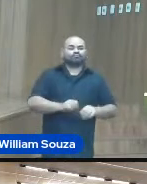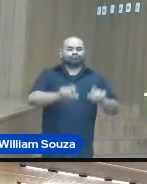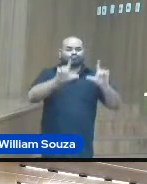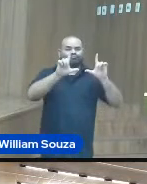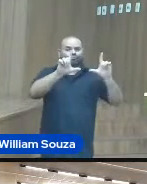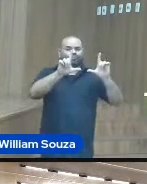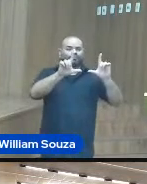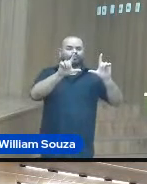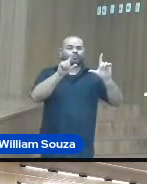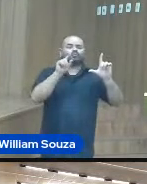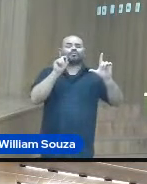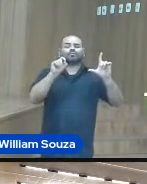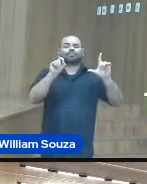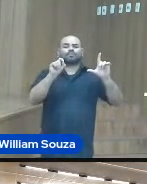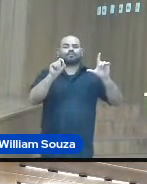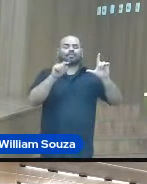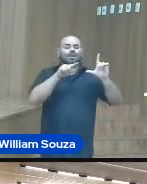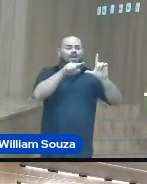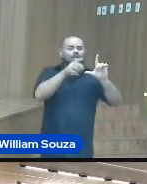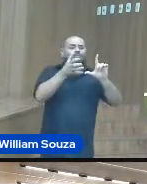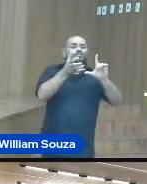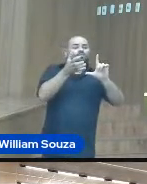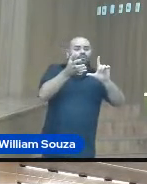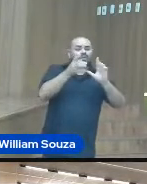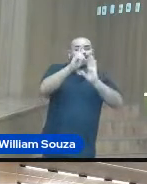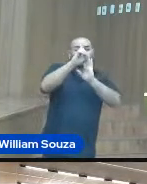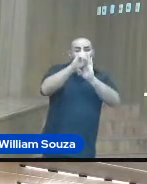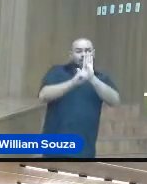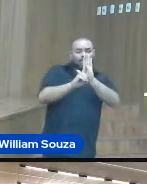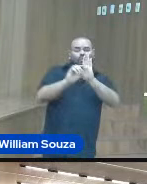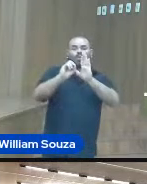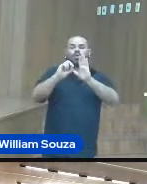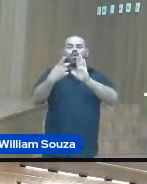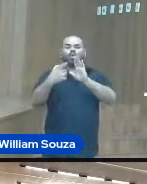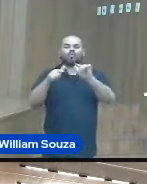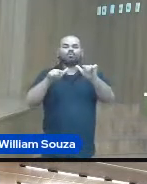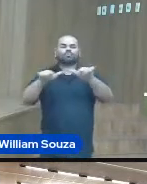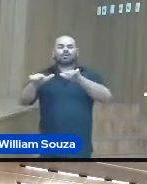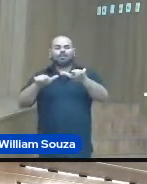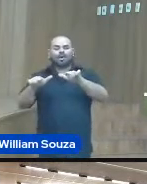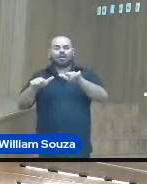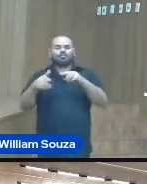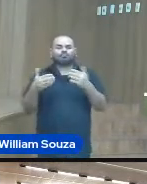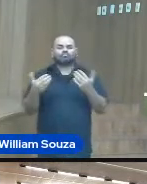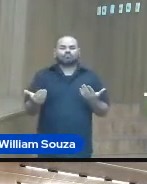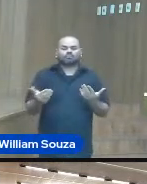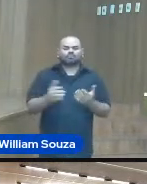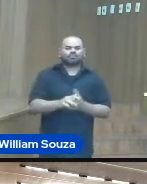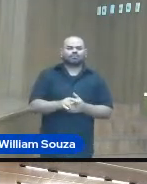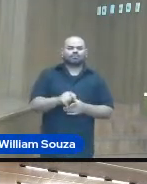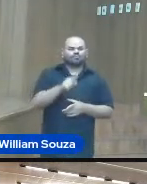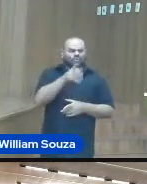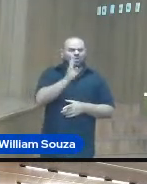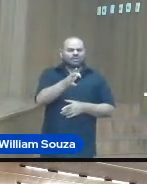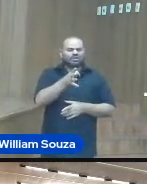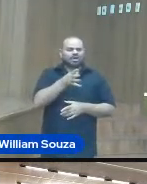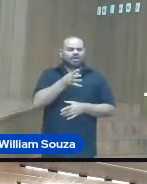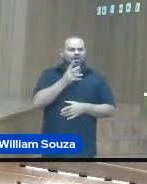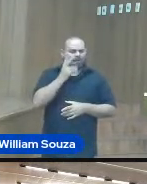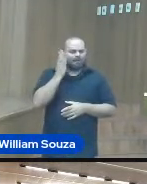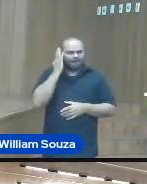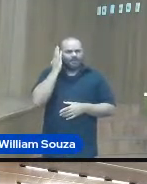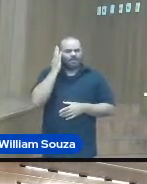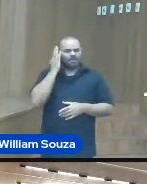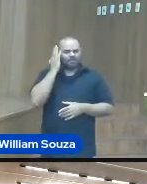assim: você quer direitos ou emprego? Eu não sei se vocês já ouviram isso aí na vida de... Alguém